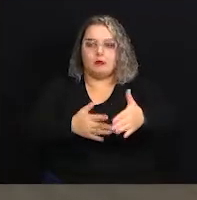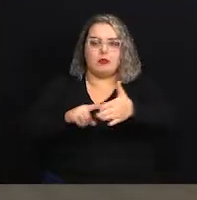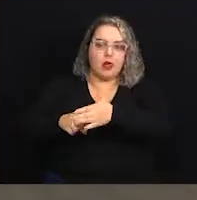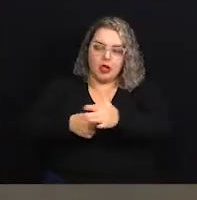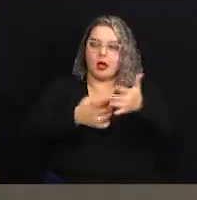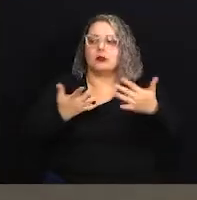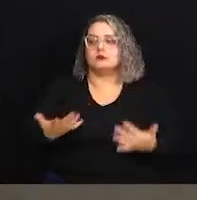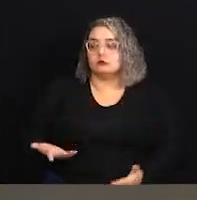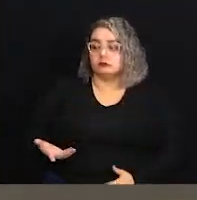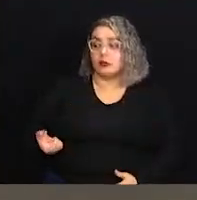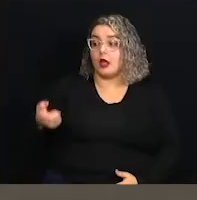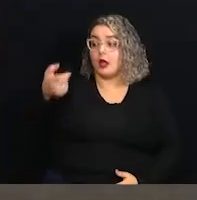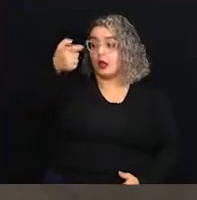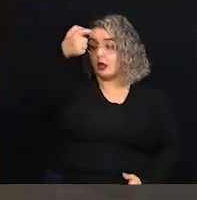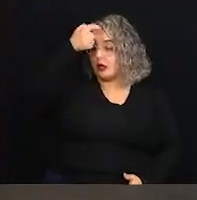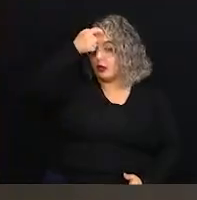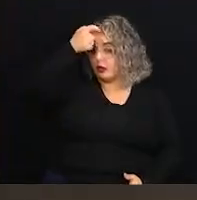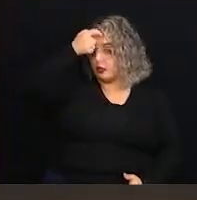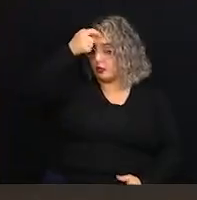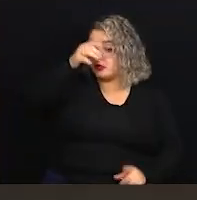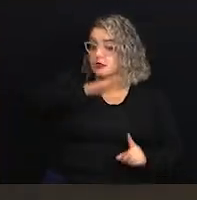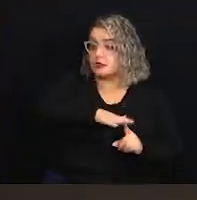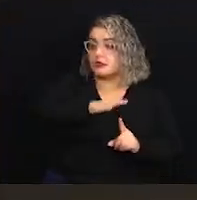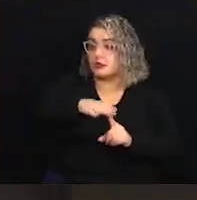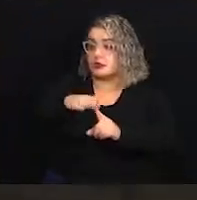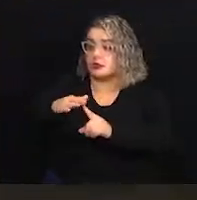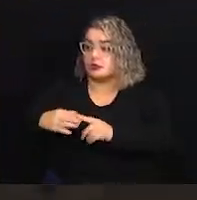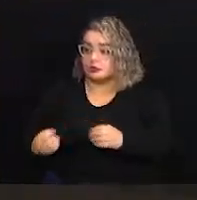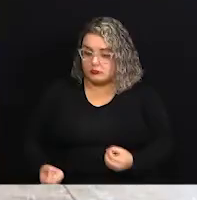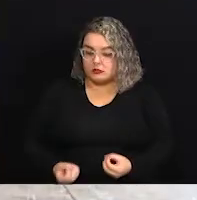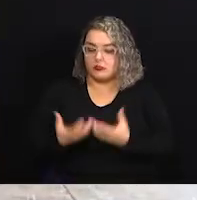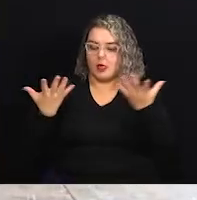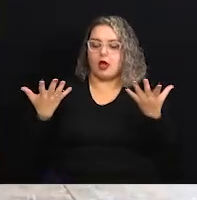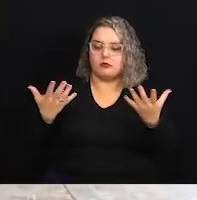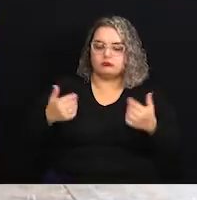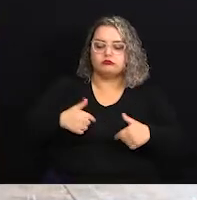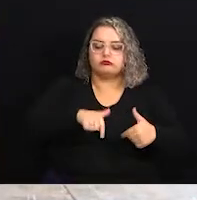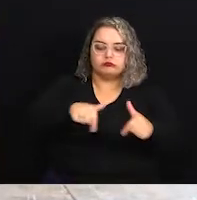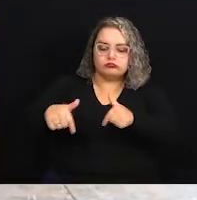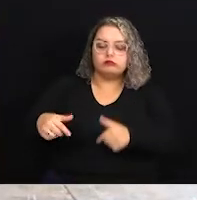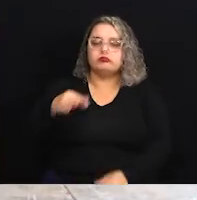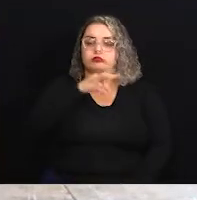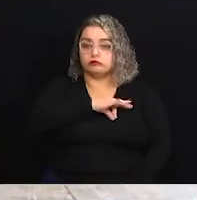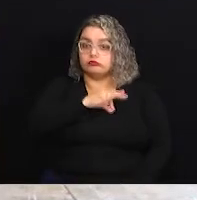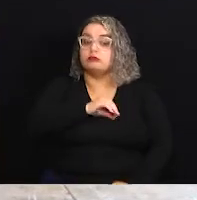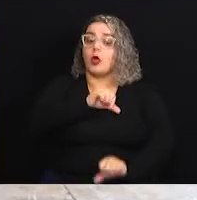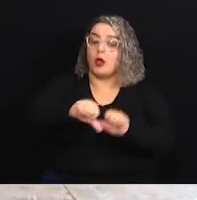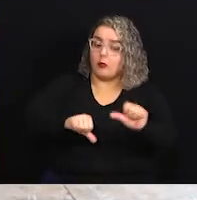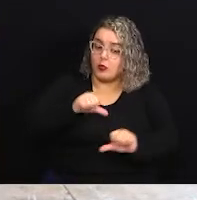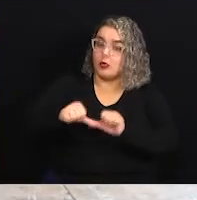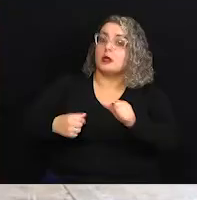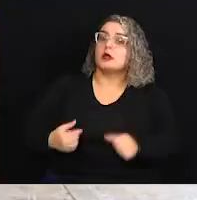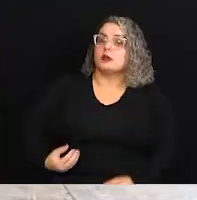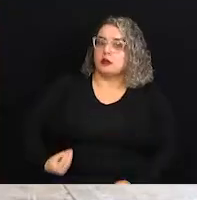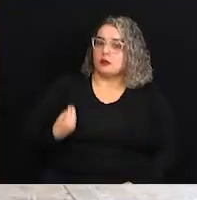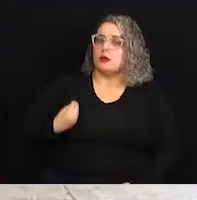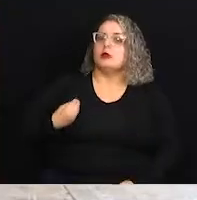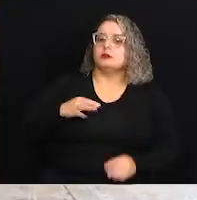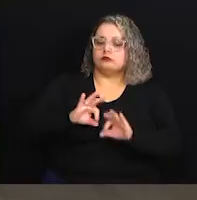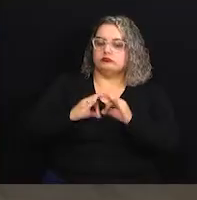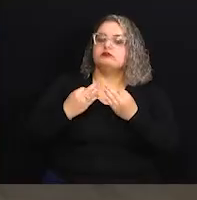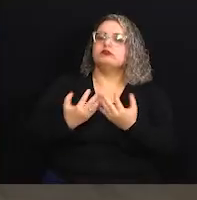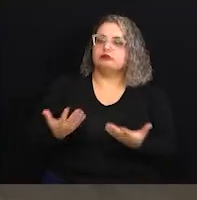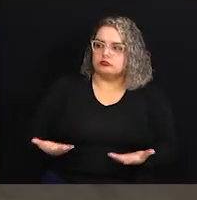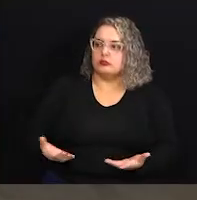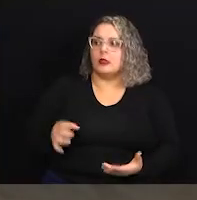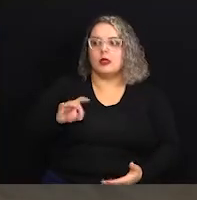Neste caso, a consciência ambiental que gera emprego e renda pode mudar a vida de muitas famílias.